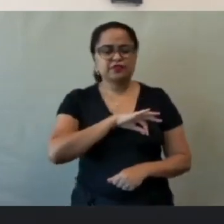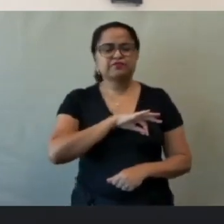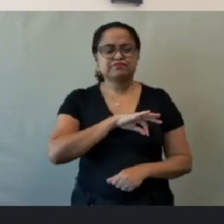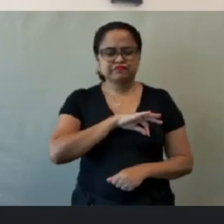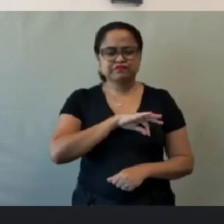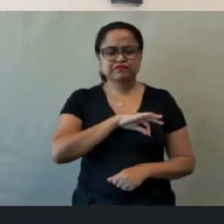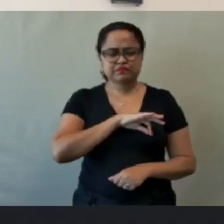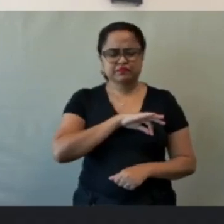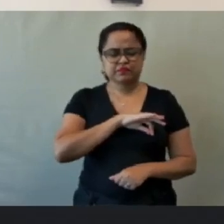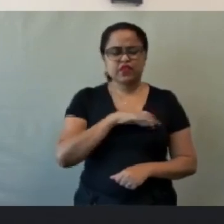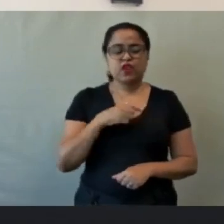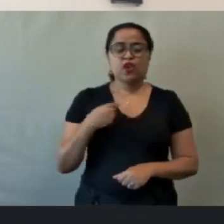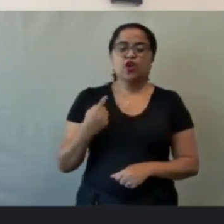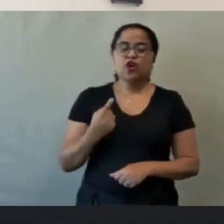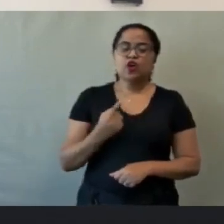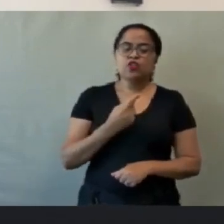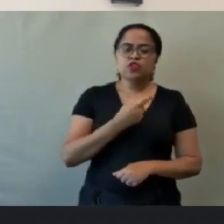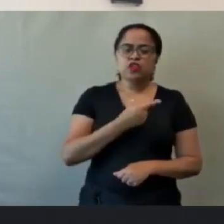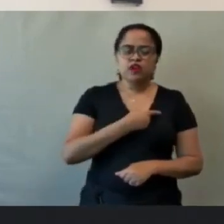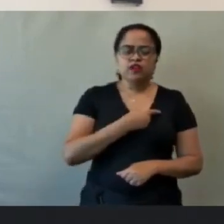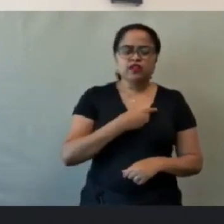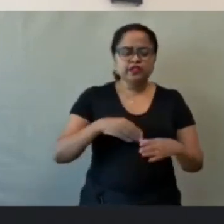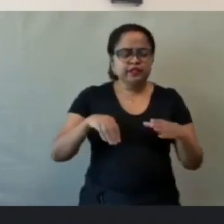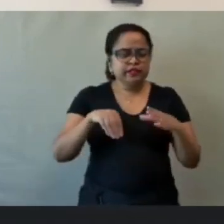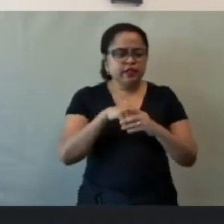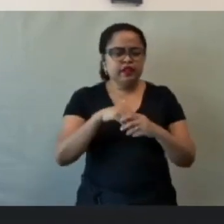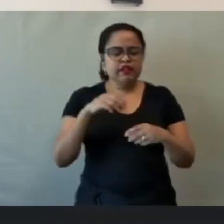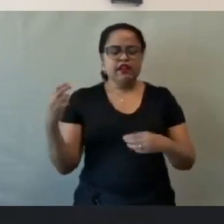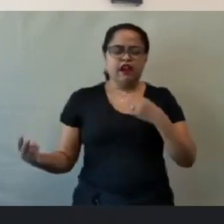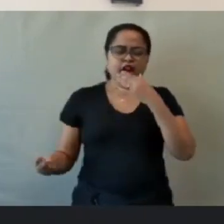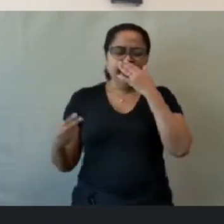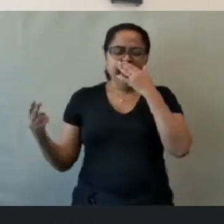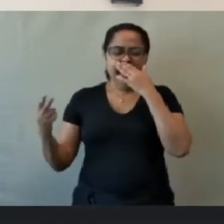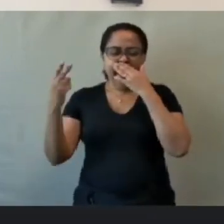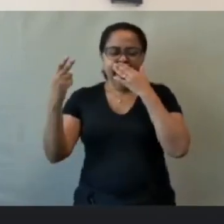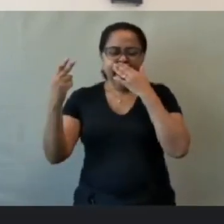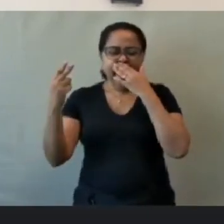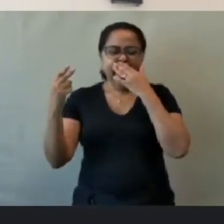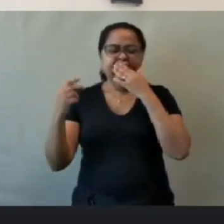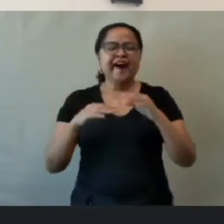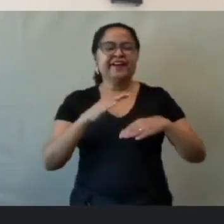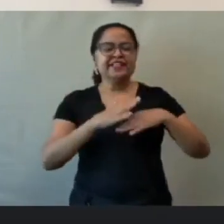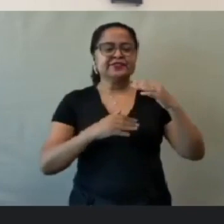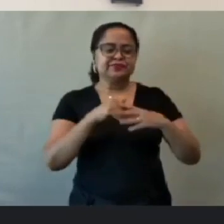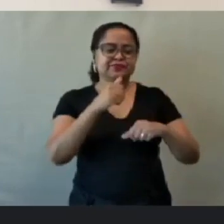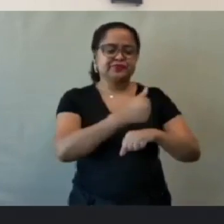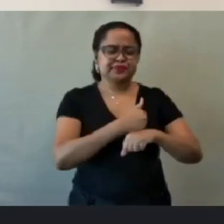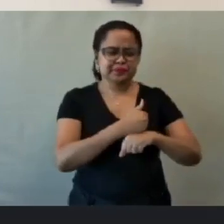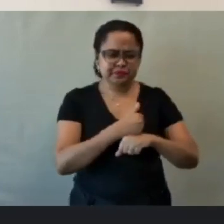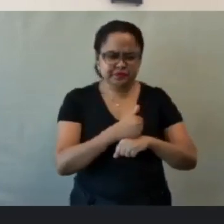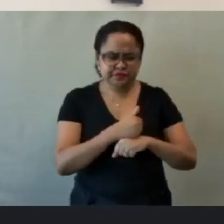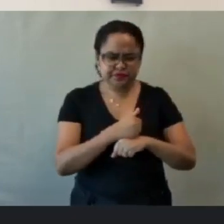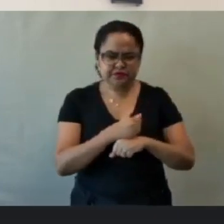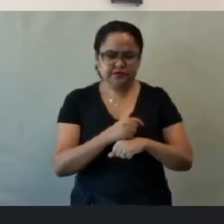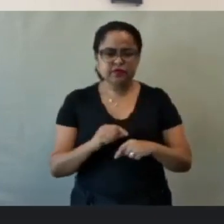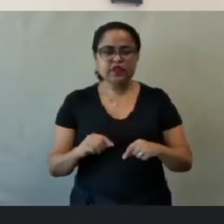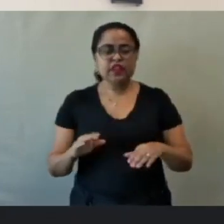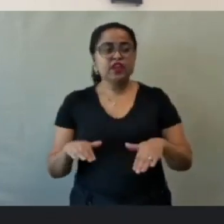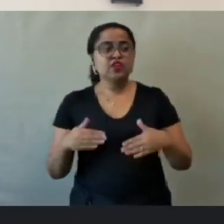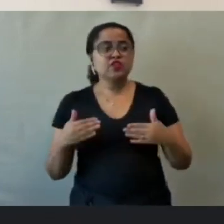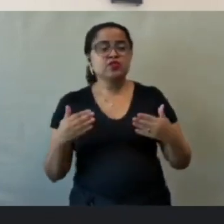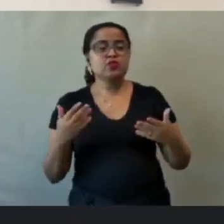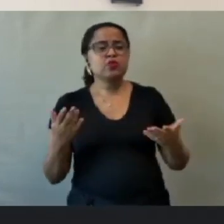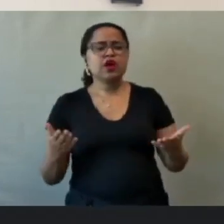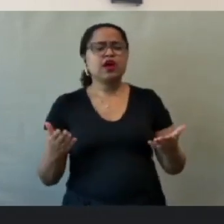isso. Nós, dentro dessa valorização profissional, existem as condições de trabalho. Em que condições que nós